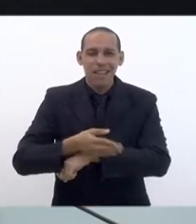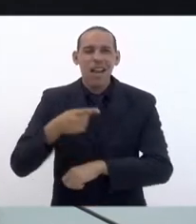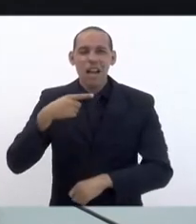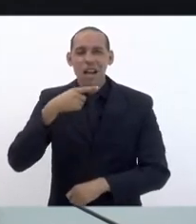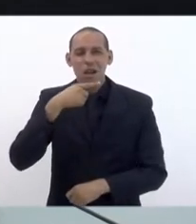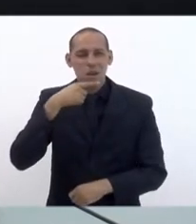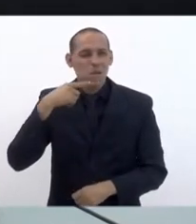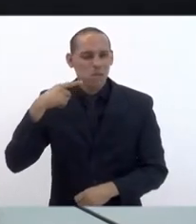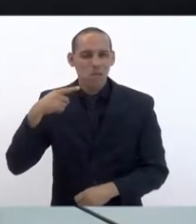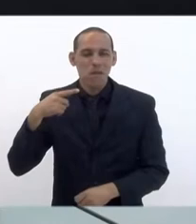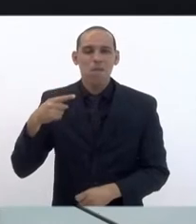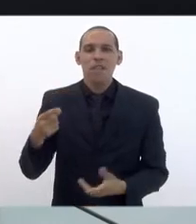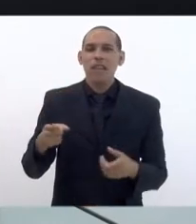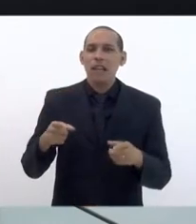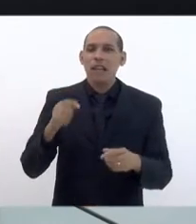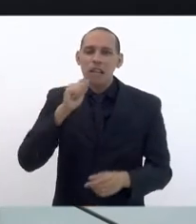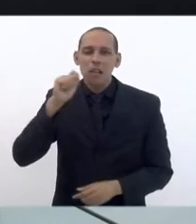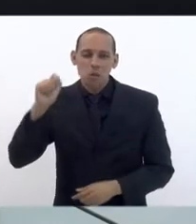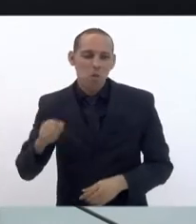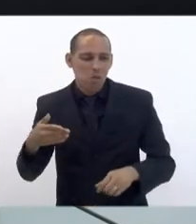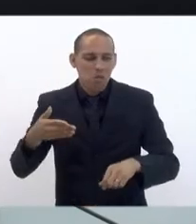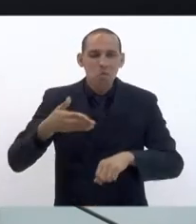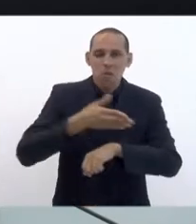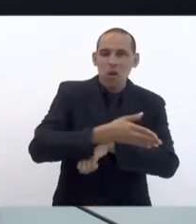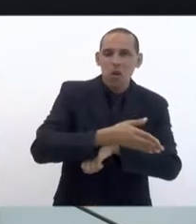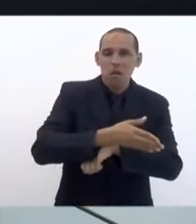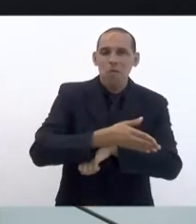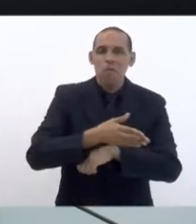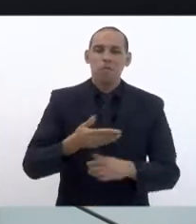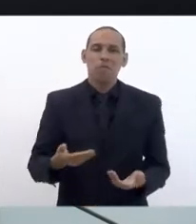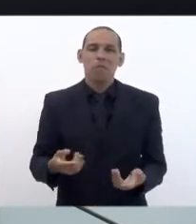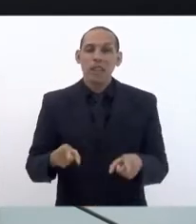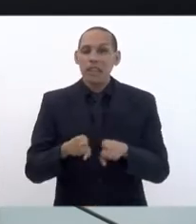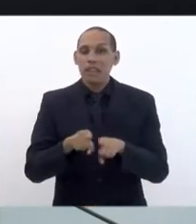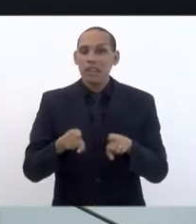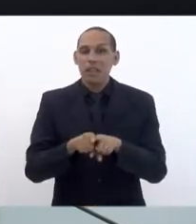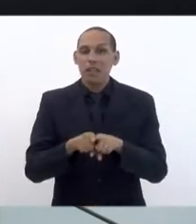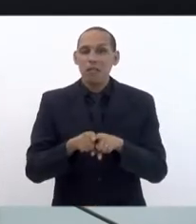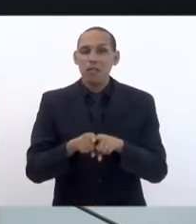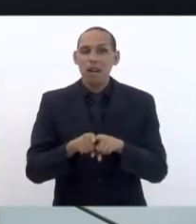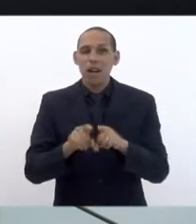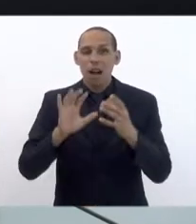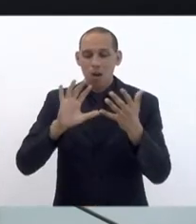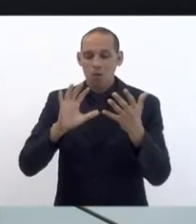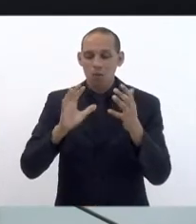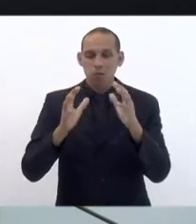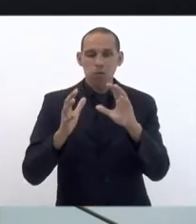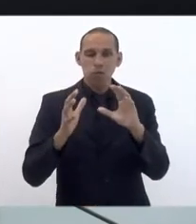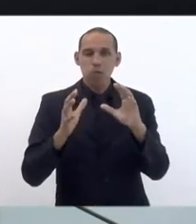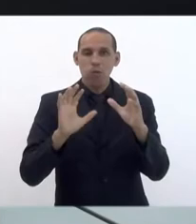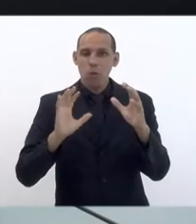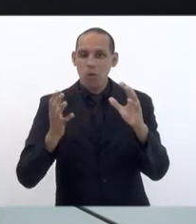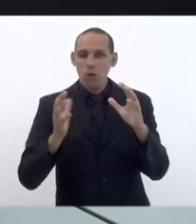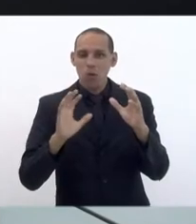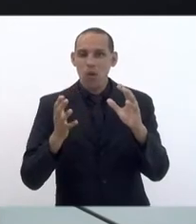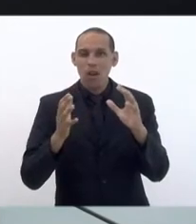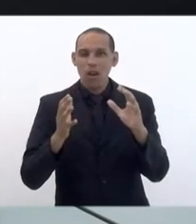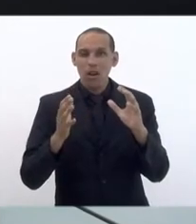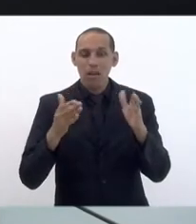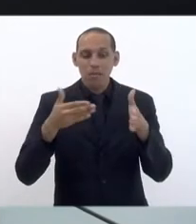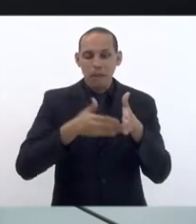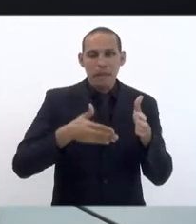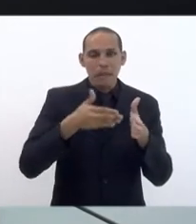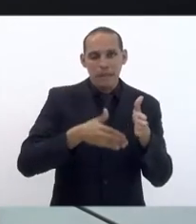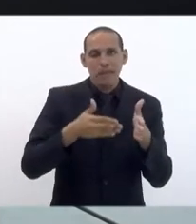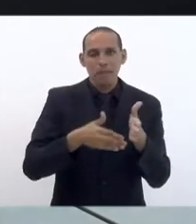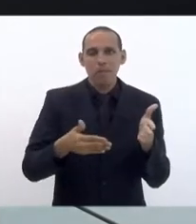Ucrânia e as medidas que o Ocidente tomou de forma restritiva. Isto é